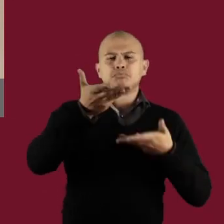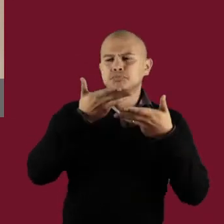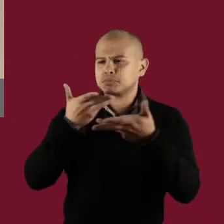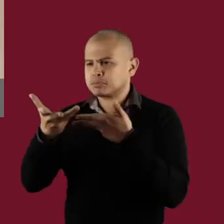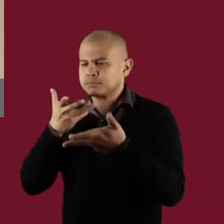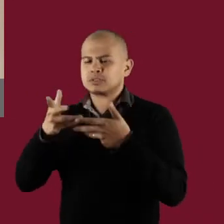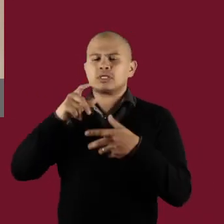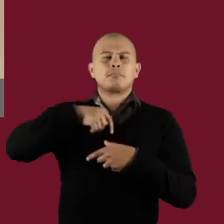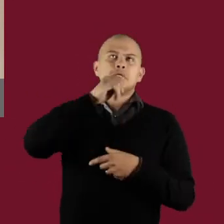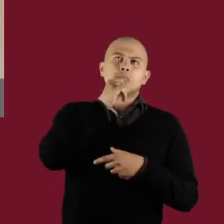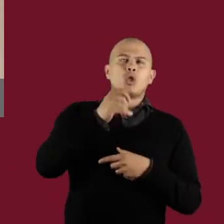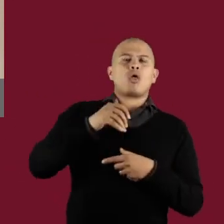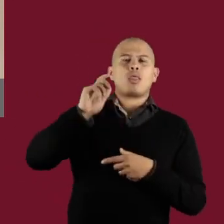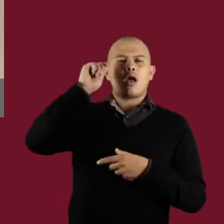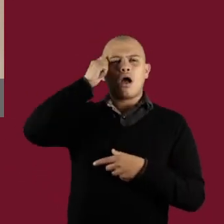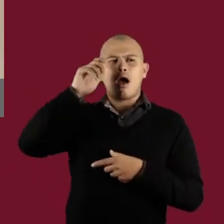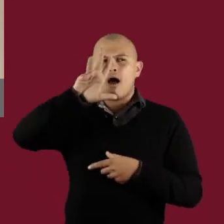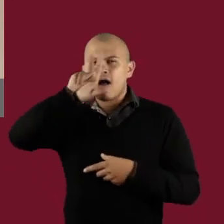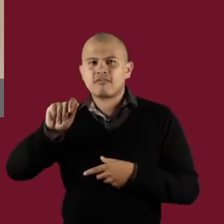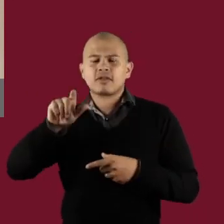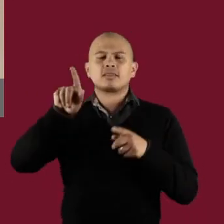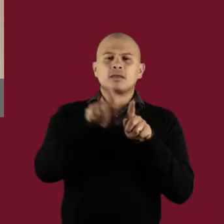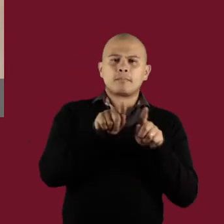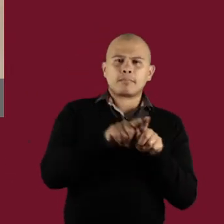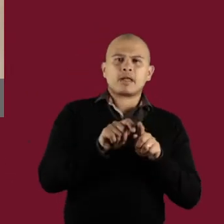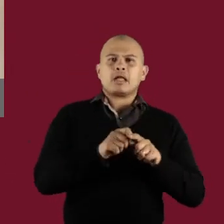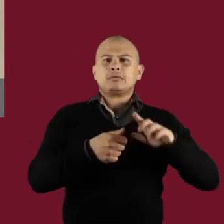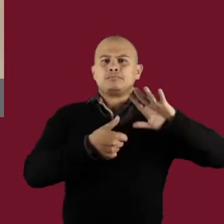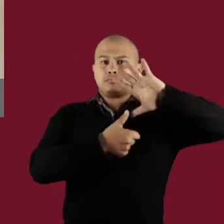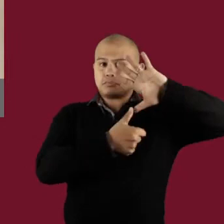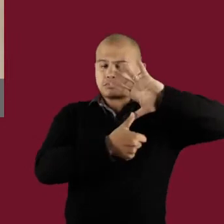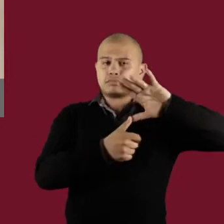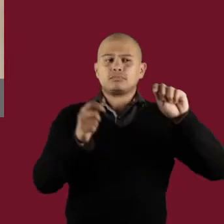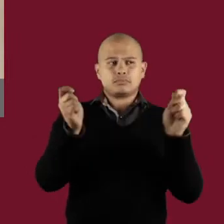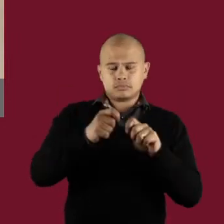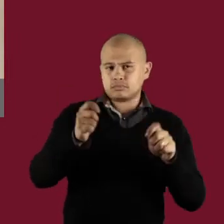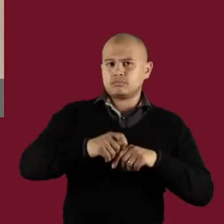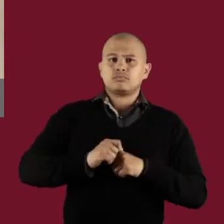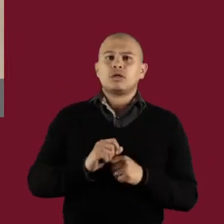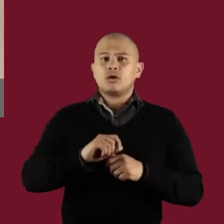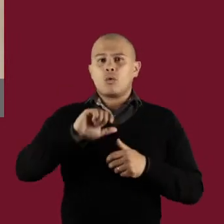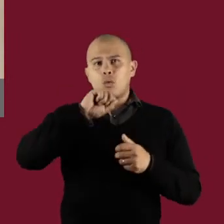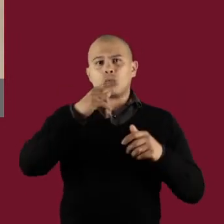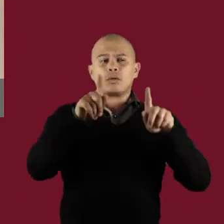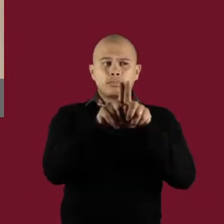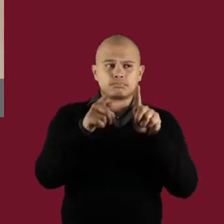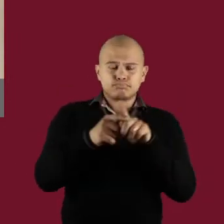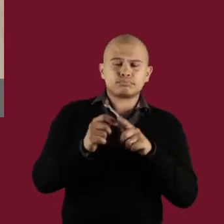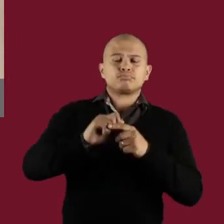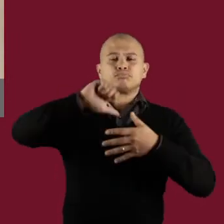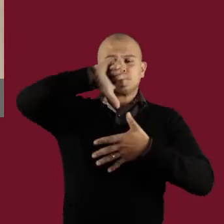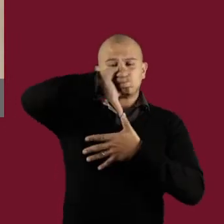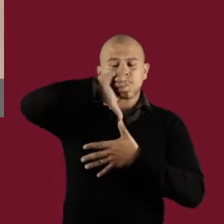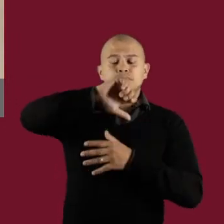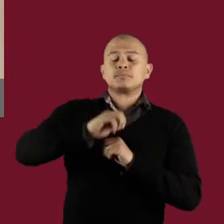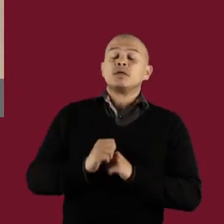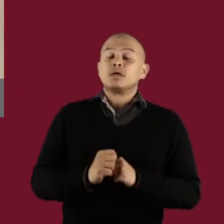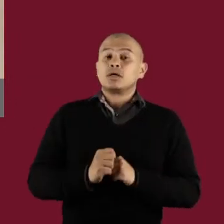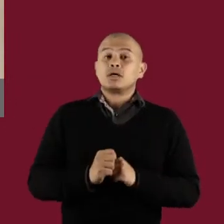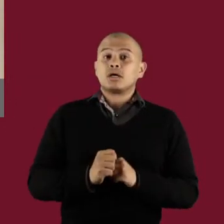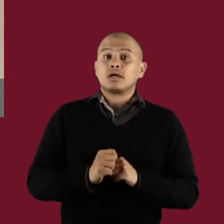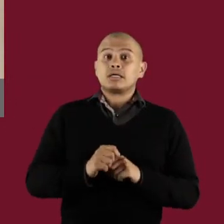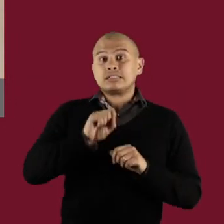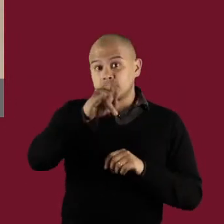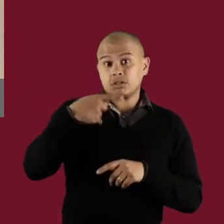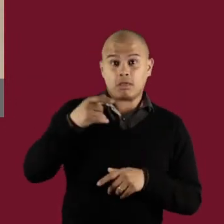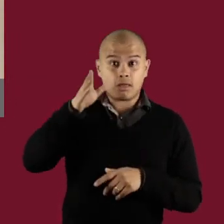África e também na América Latina. Né, se vocês quiserem comentar um pouco disso, essas notícias passam pela ONU,